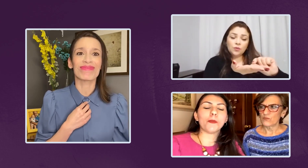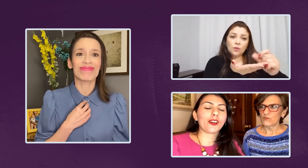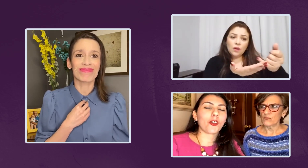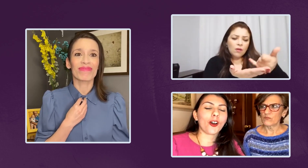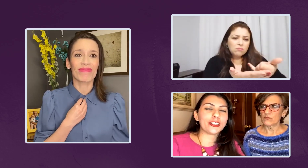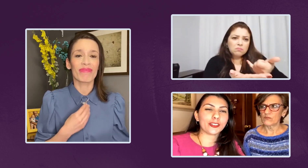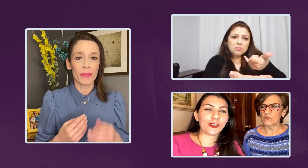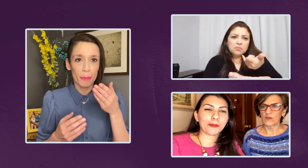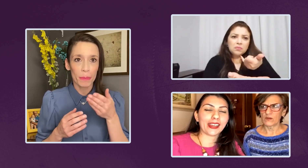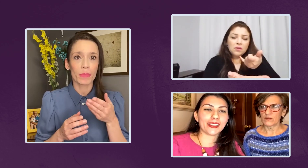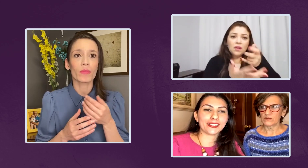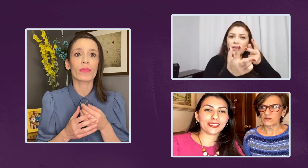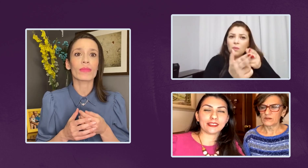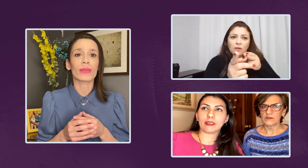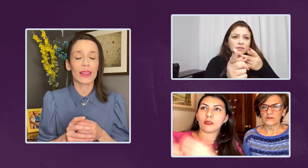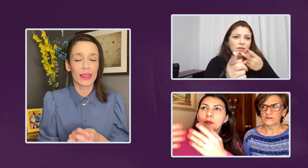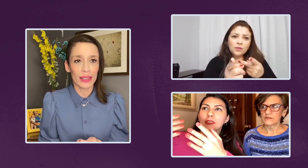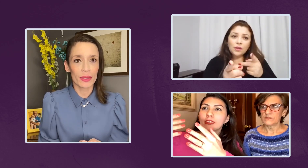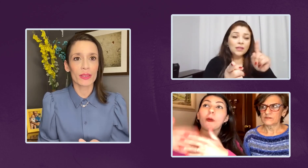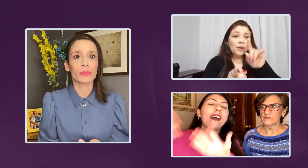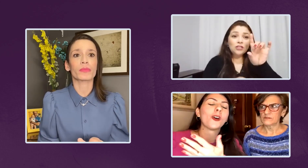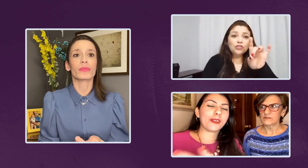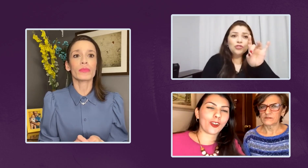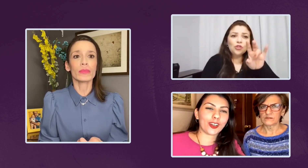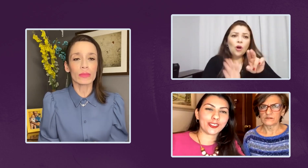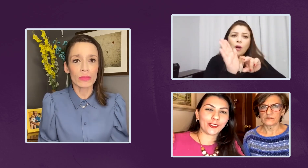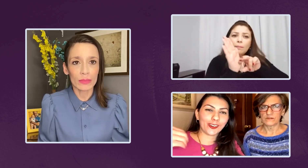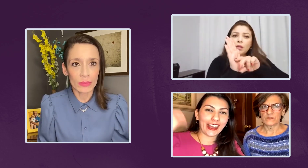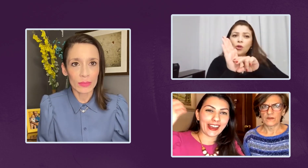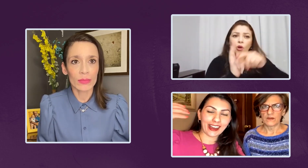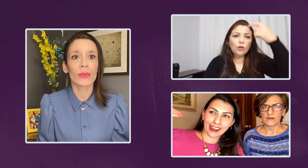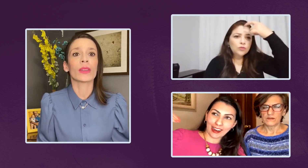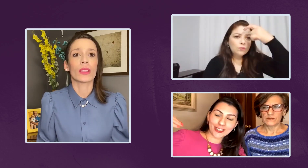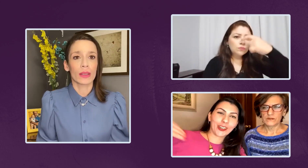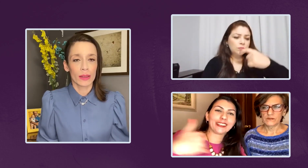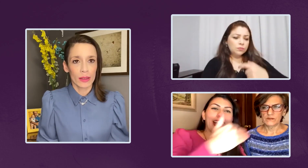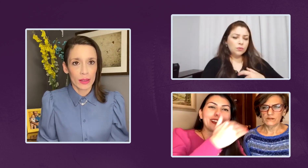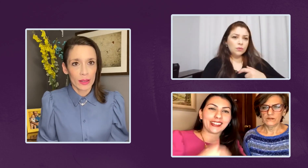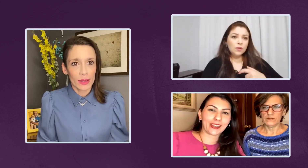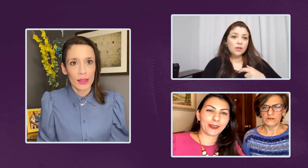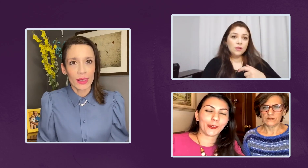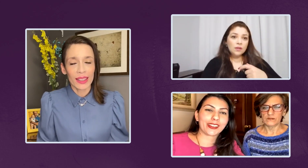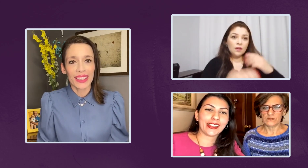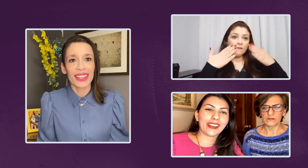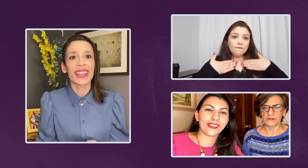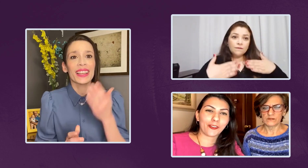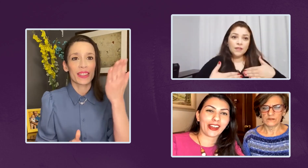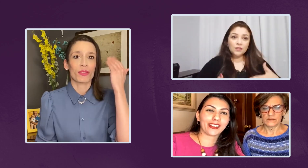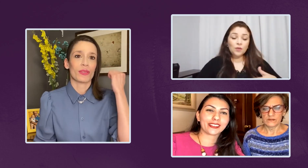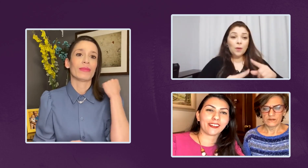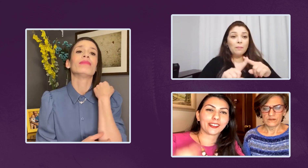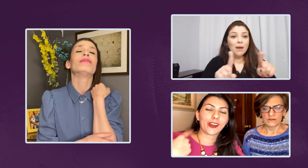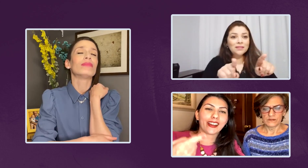o biológico apenas, não é o biológico, é a jornada que a pessoa teve